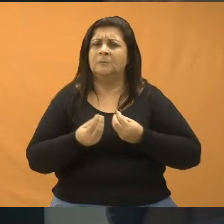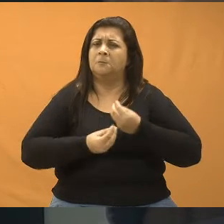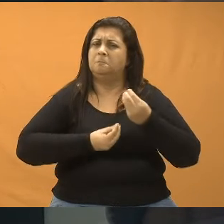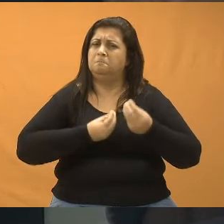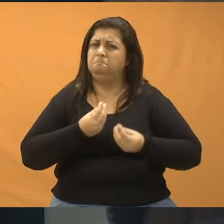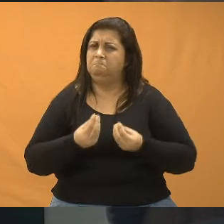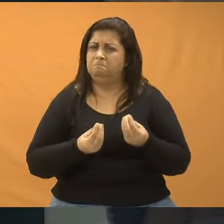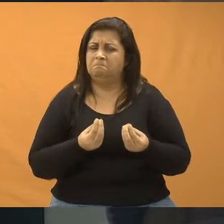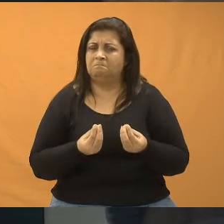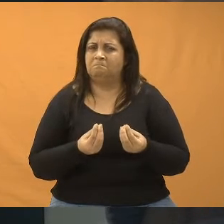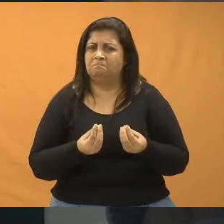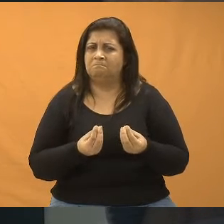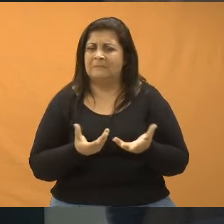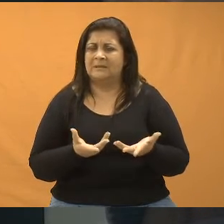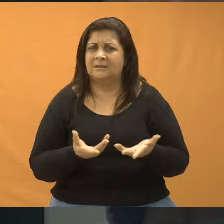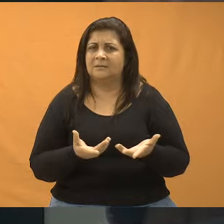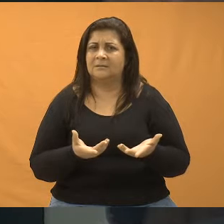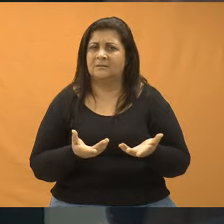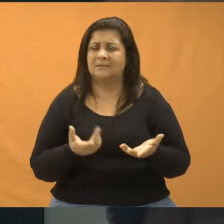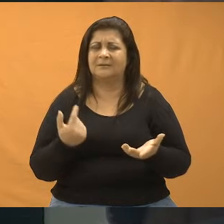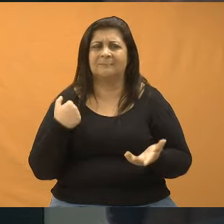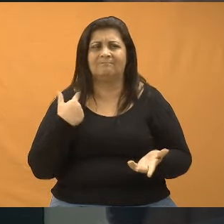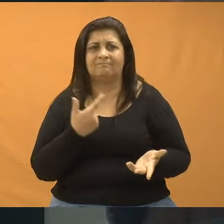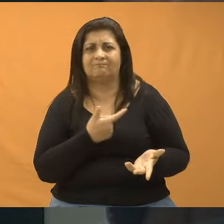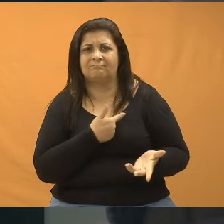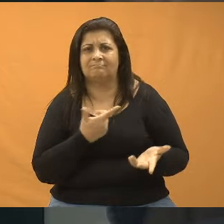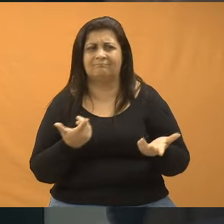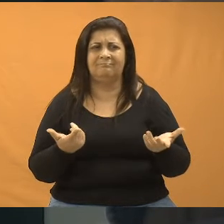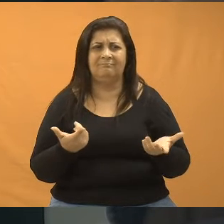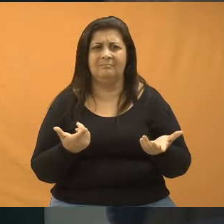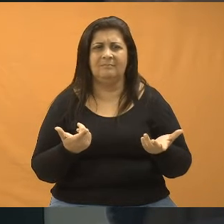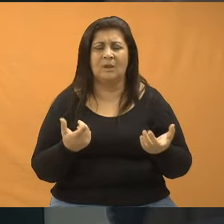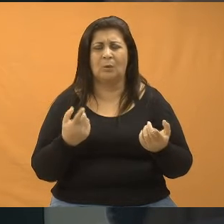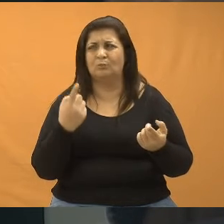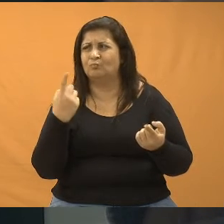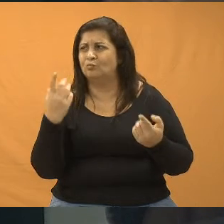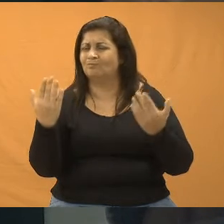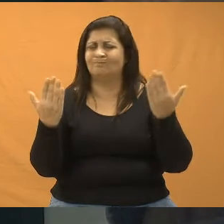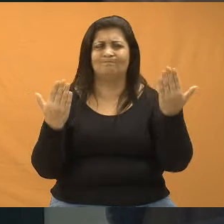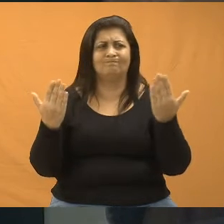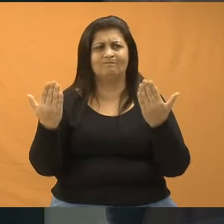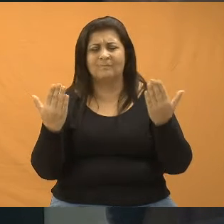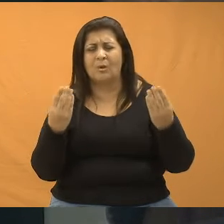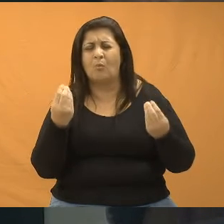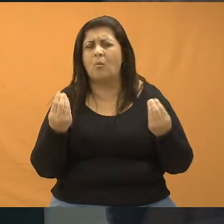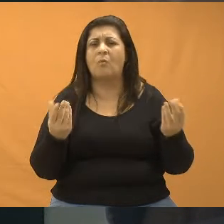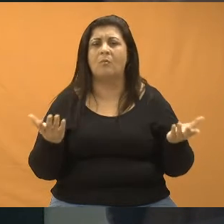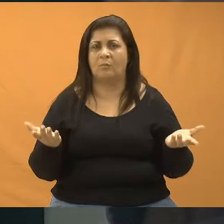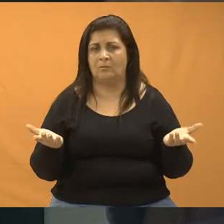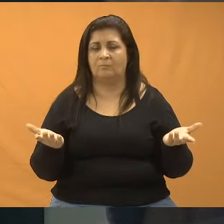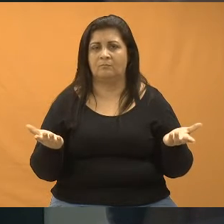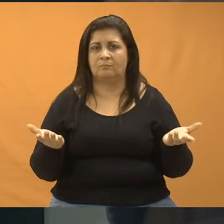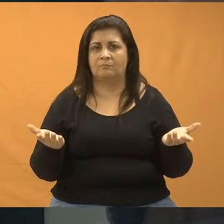então a gente fica assim, nesse momento, a gente fica muito nessa dúvida, como que será